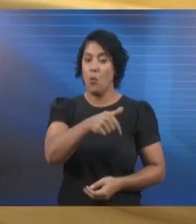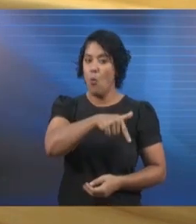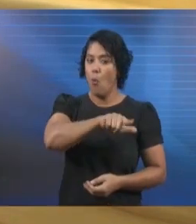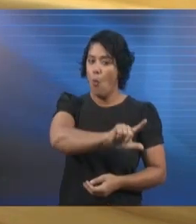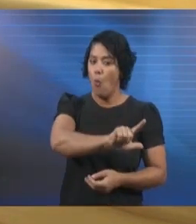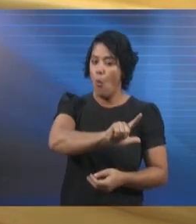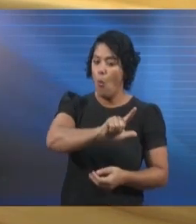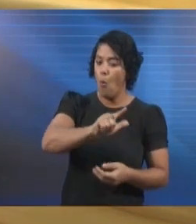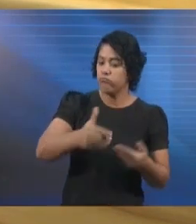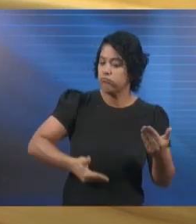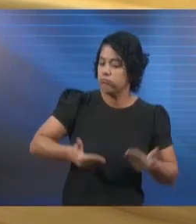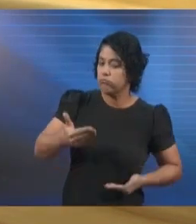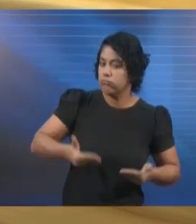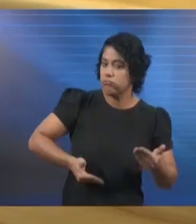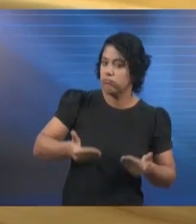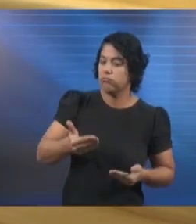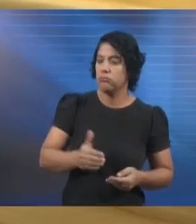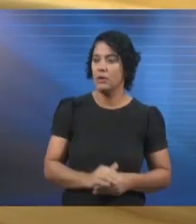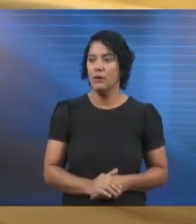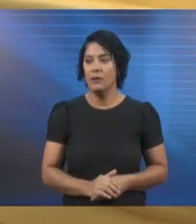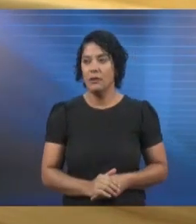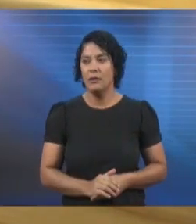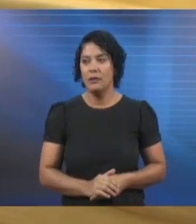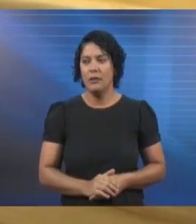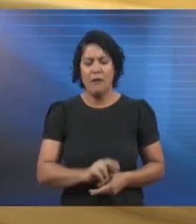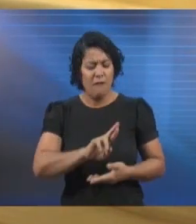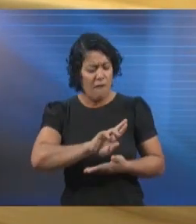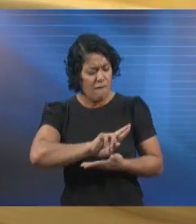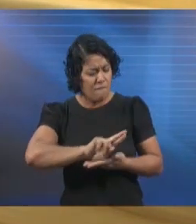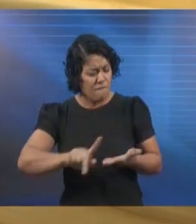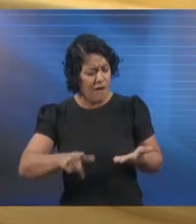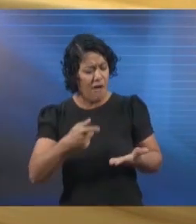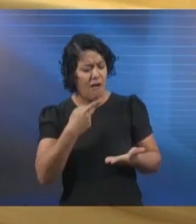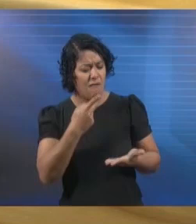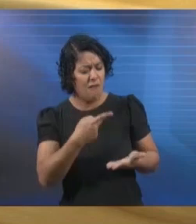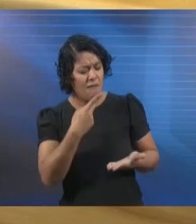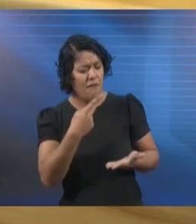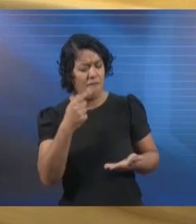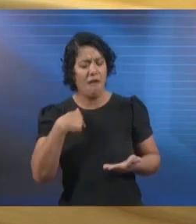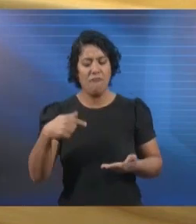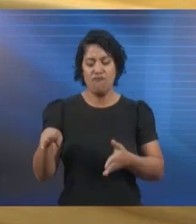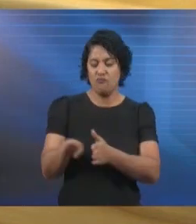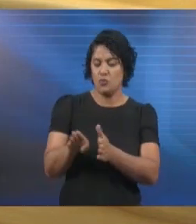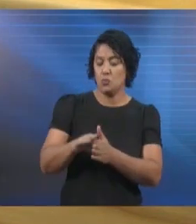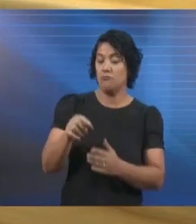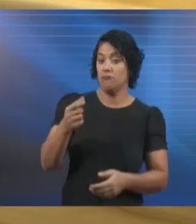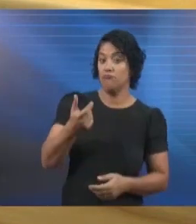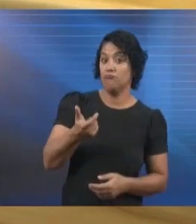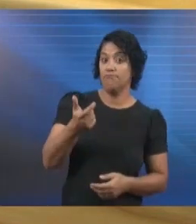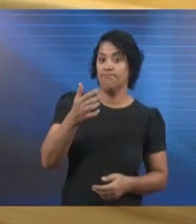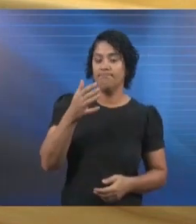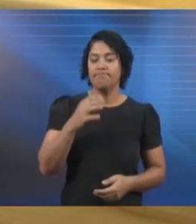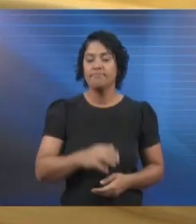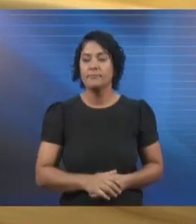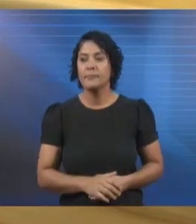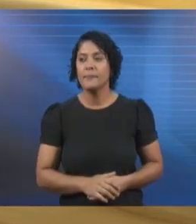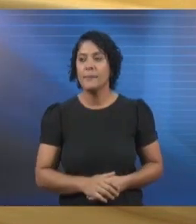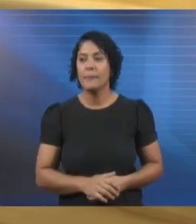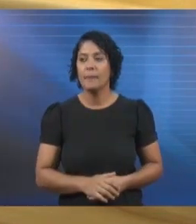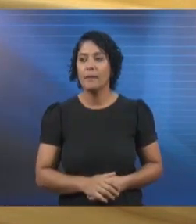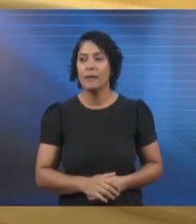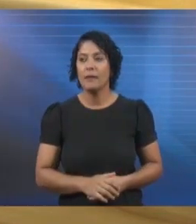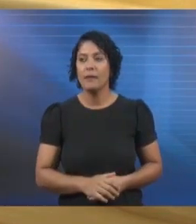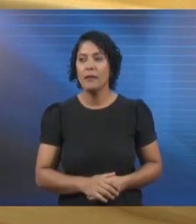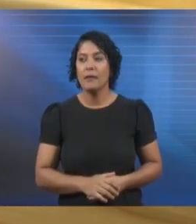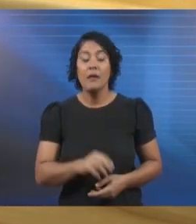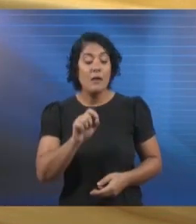serviços relacionados diversos relatos têm chegado ao nosso conhecimento indicando que esses